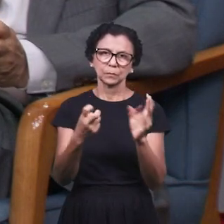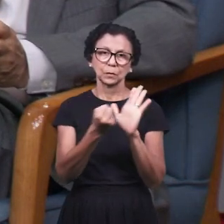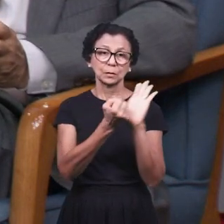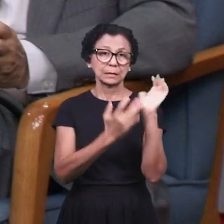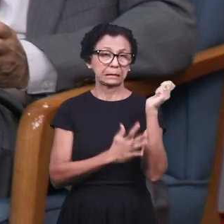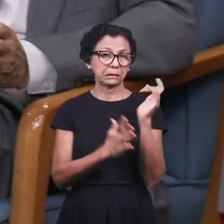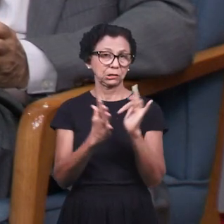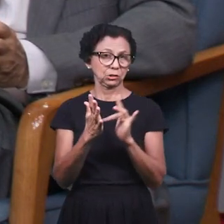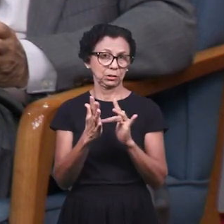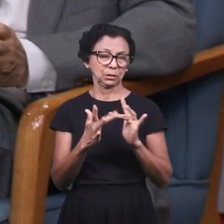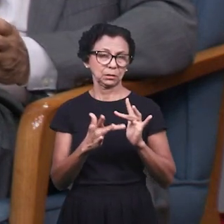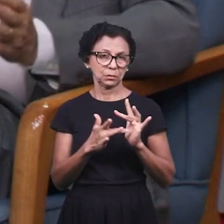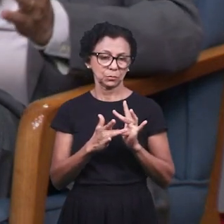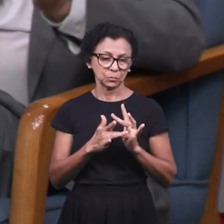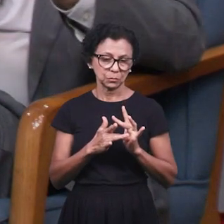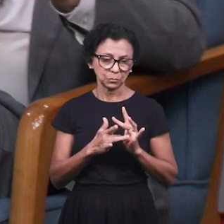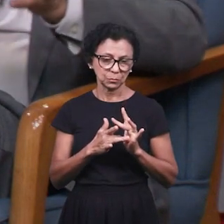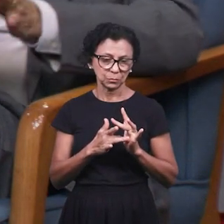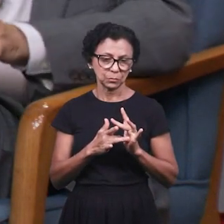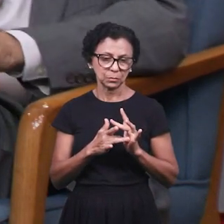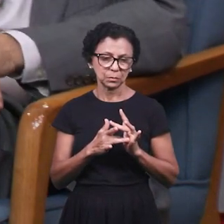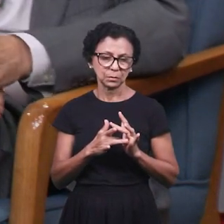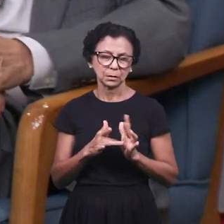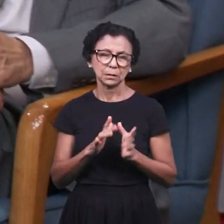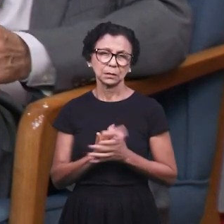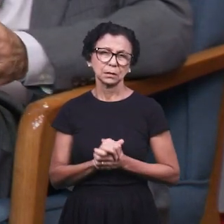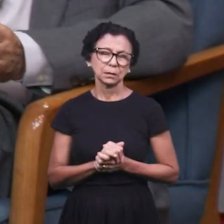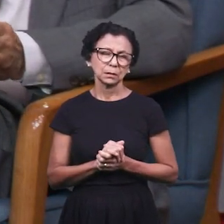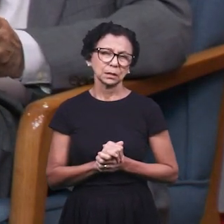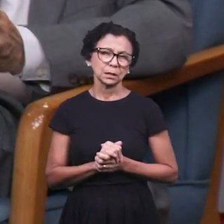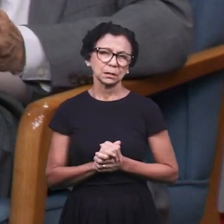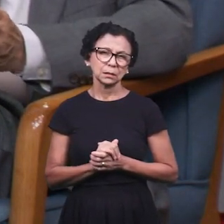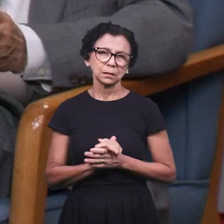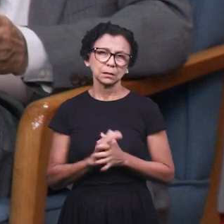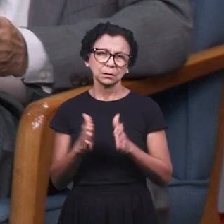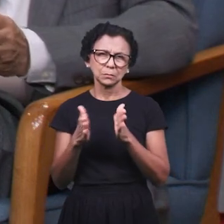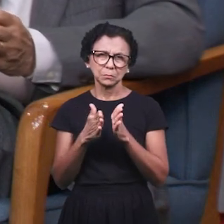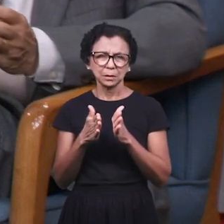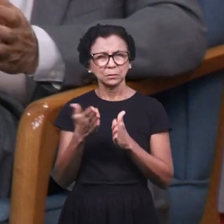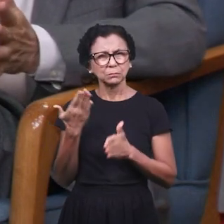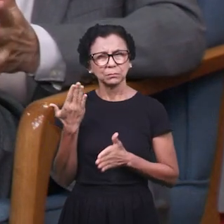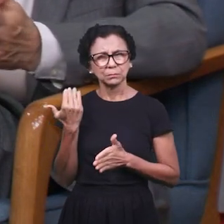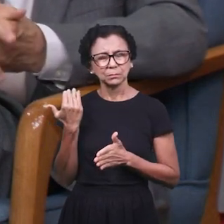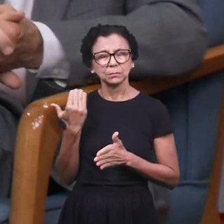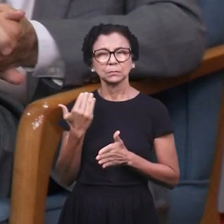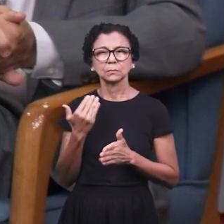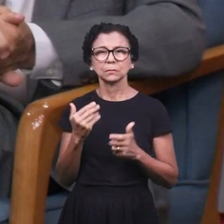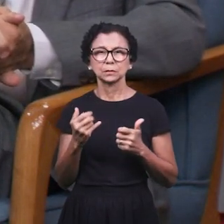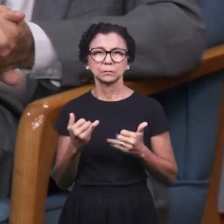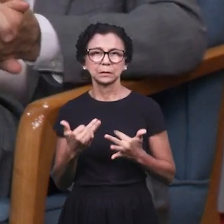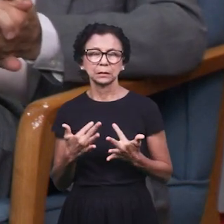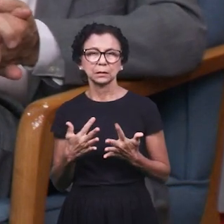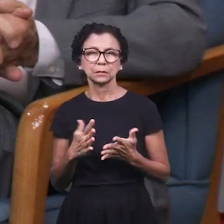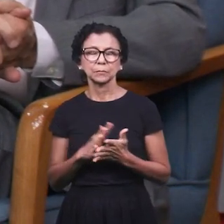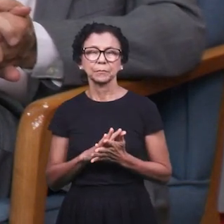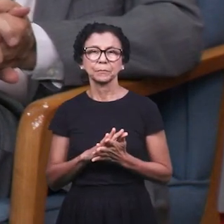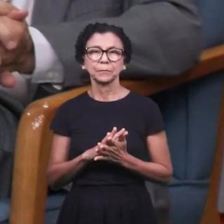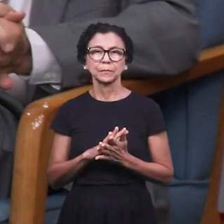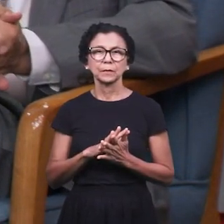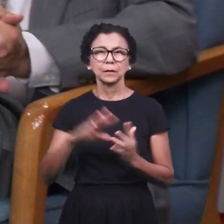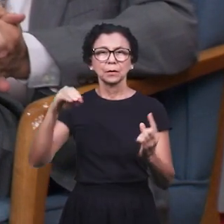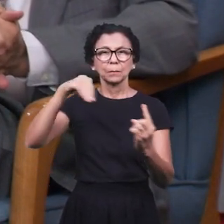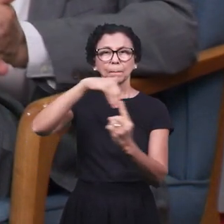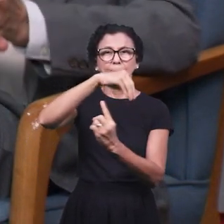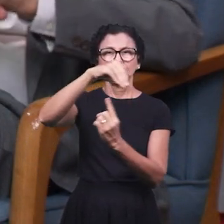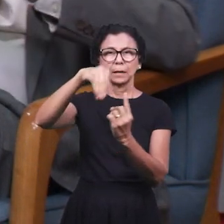Jesus, que nós falamos esses dias sobre recursos da